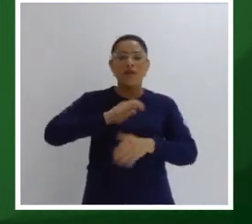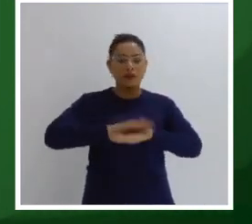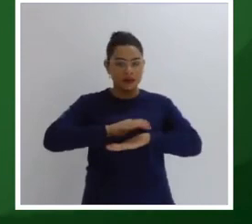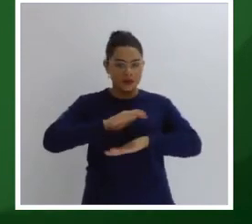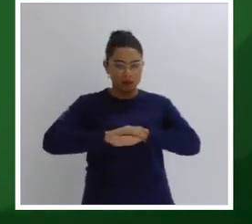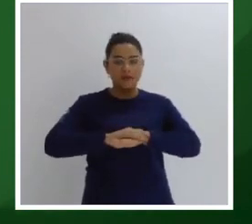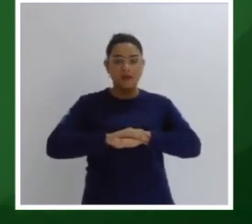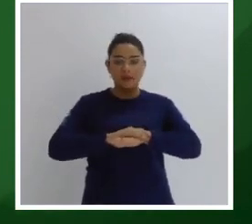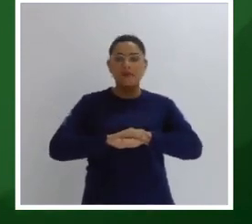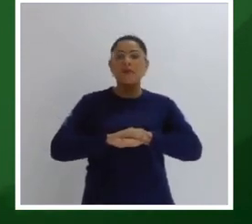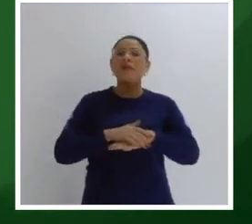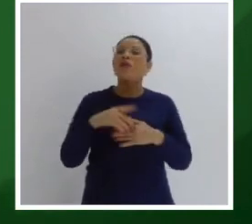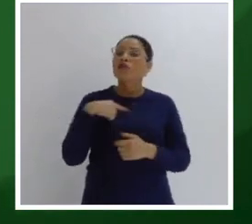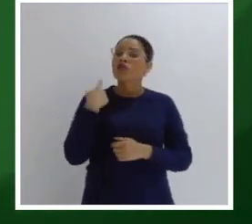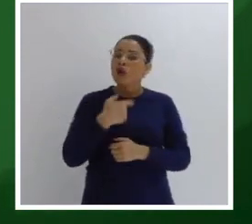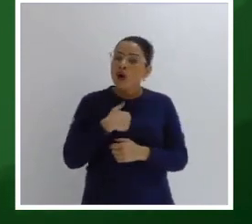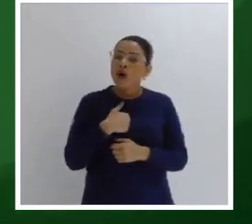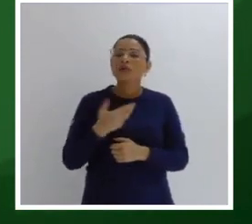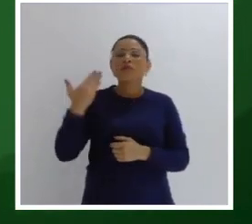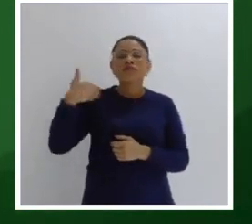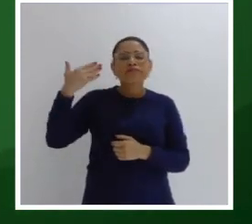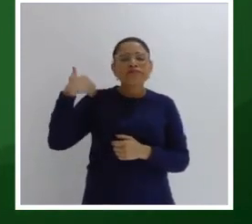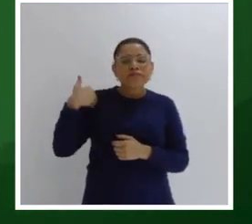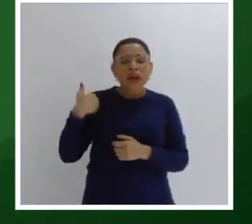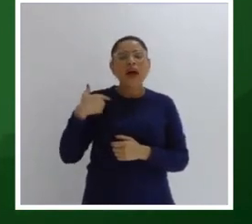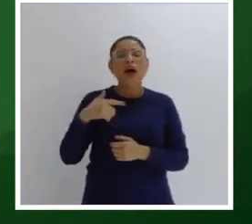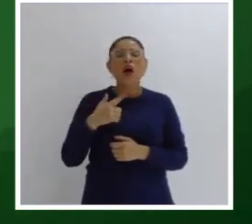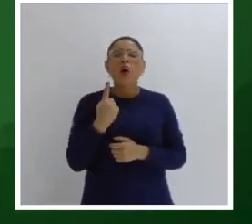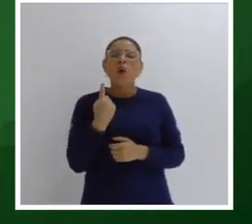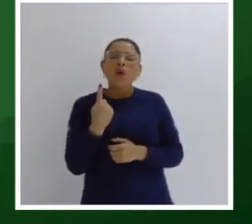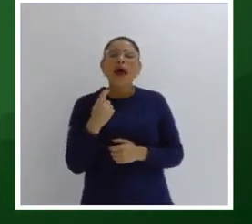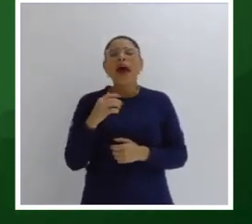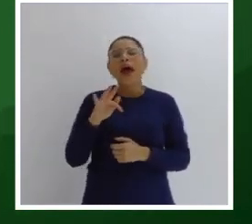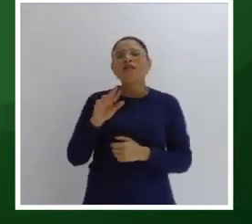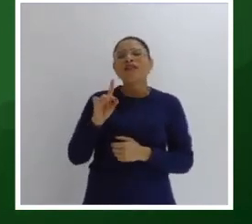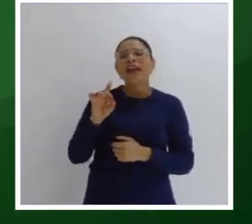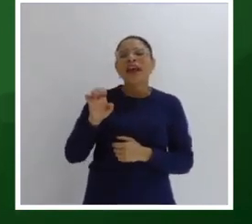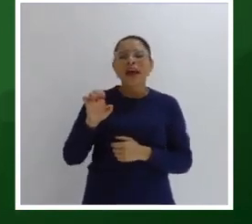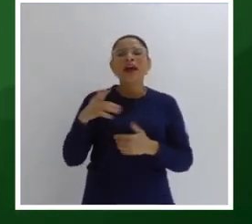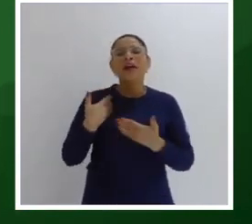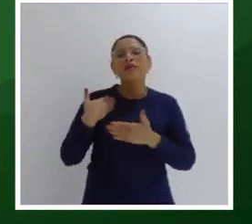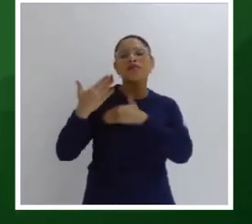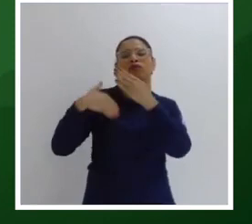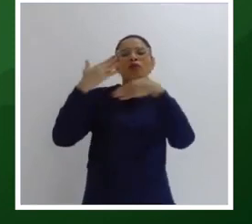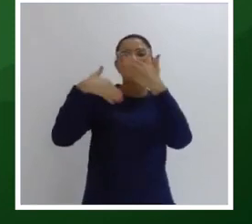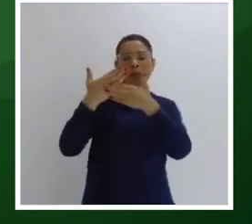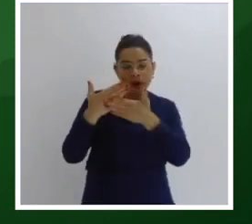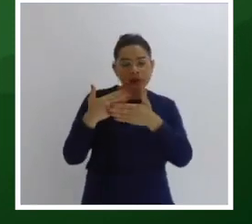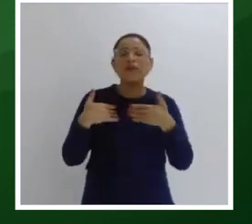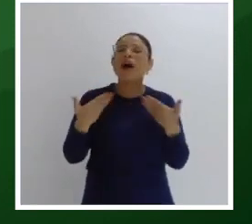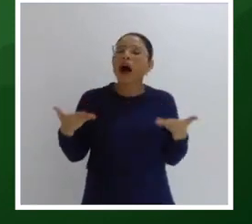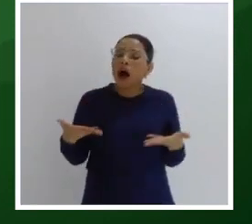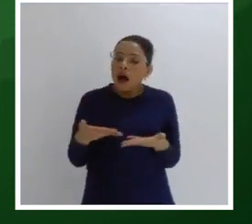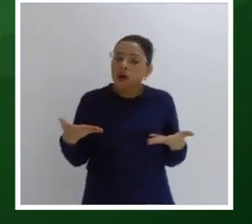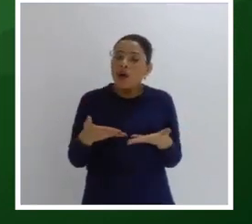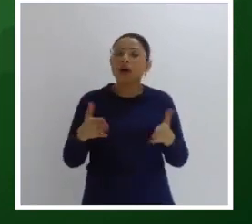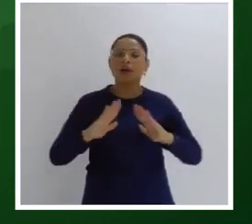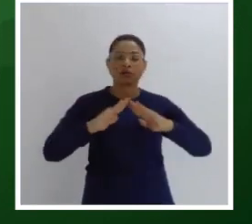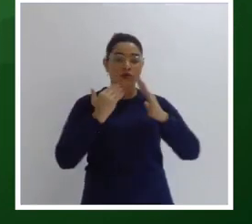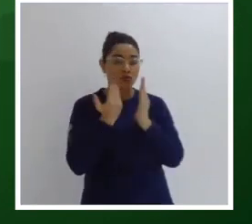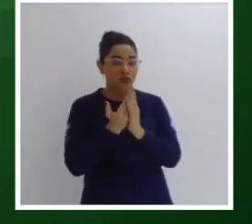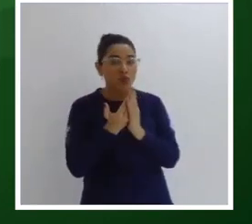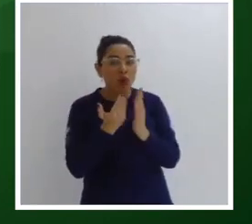até um tempo atrás dependemos única exclusivamente da fde que a fundação do desenvolvimento e agora as